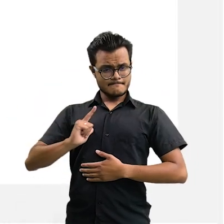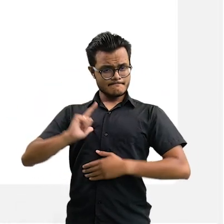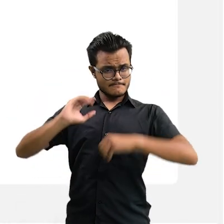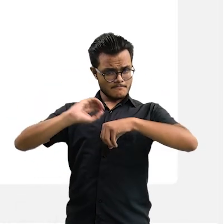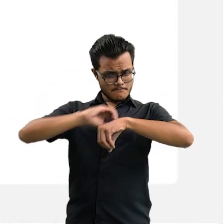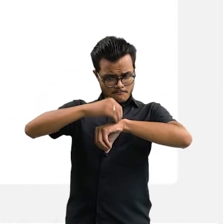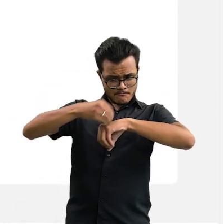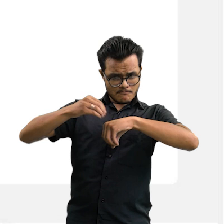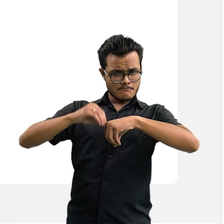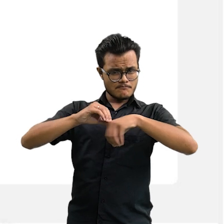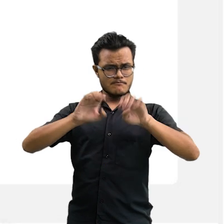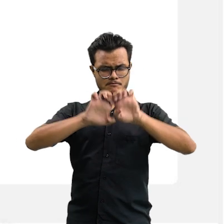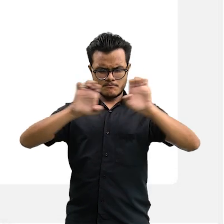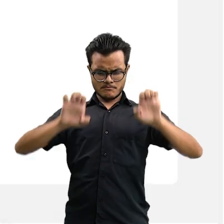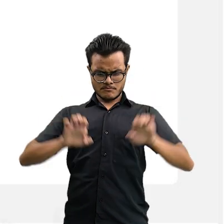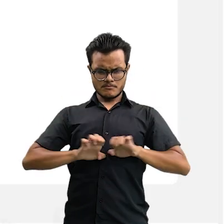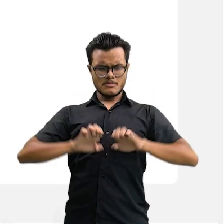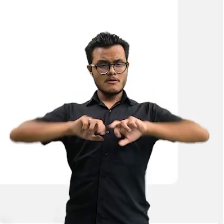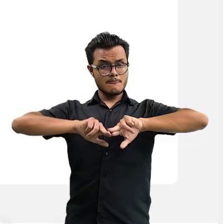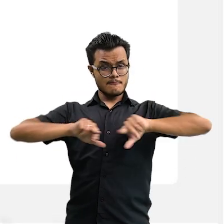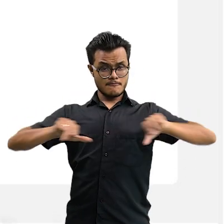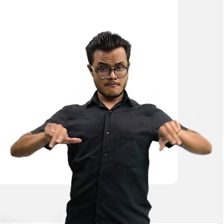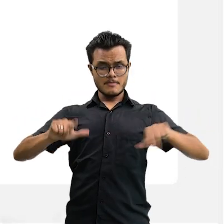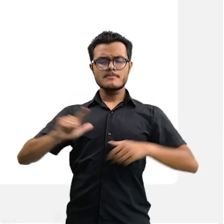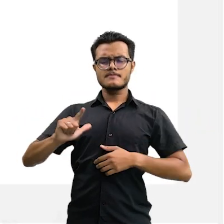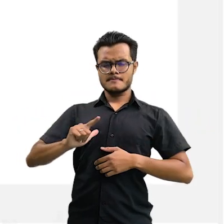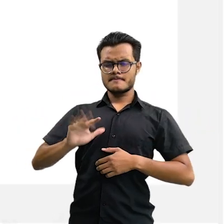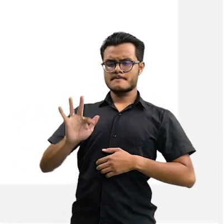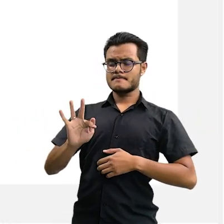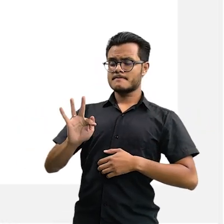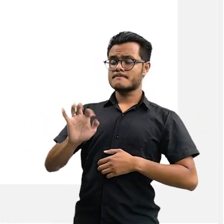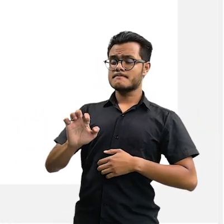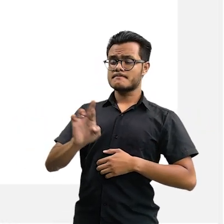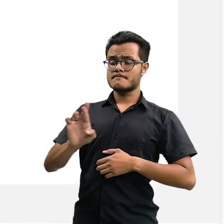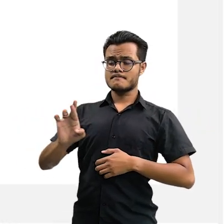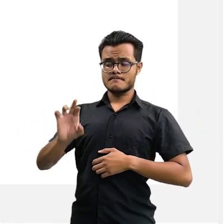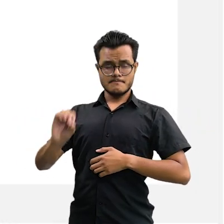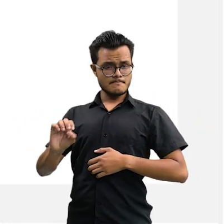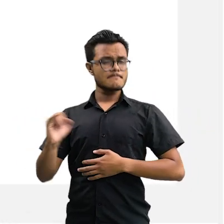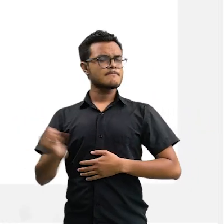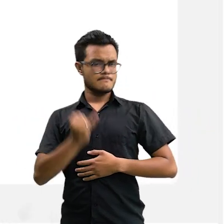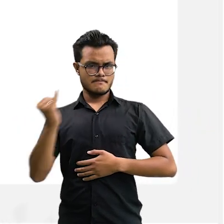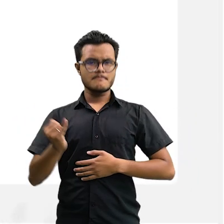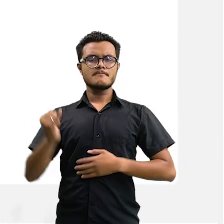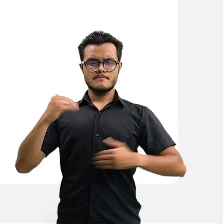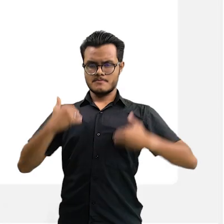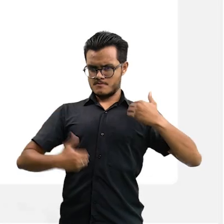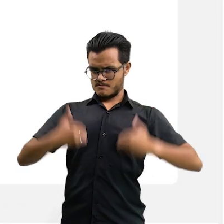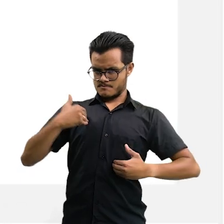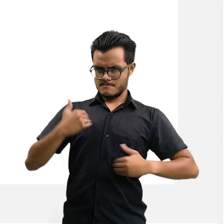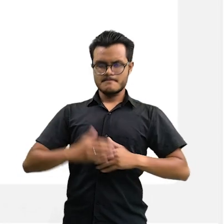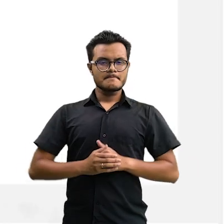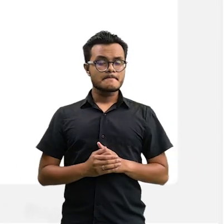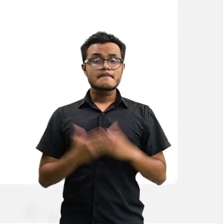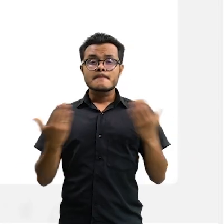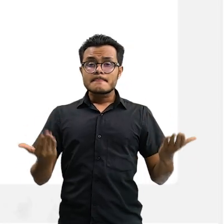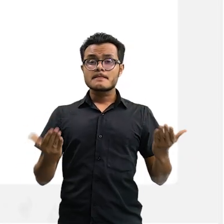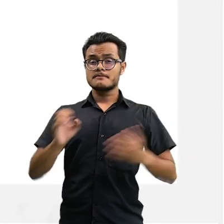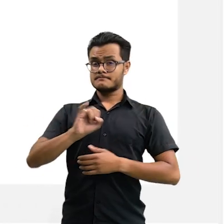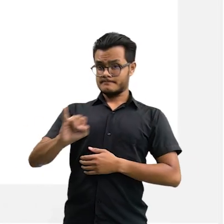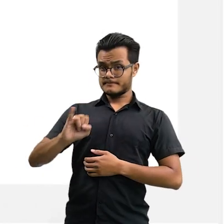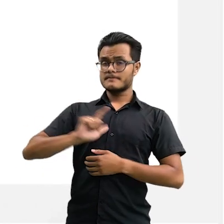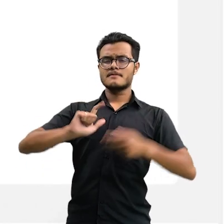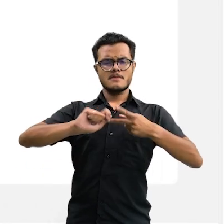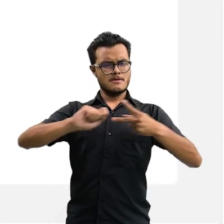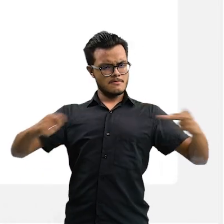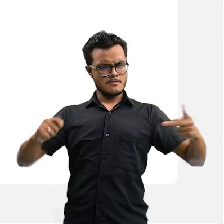microscópicas como o micronutriente ferro, que desempenha um papel essencial no organismo humano, ao integrar a hemoglobina